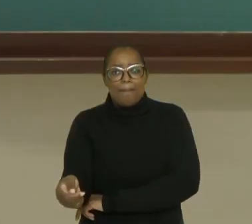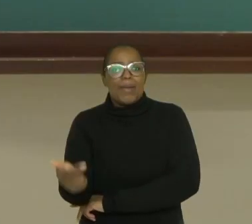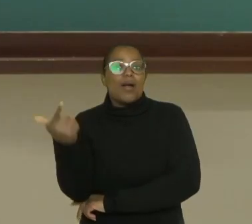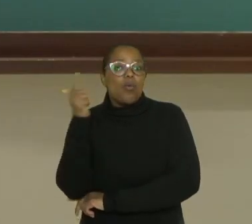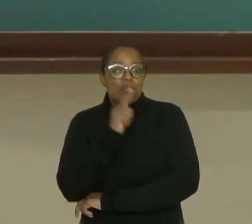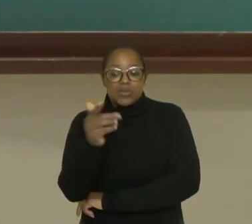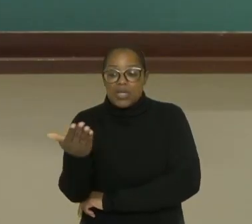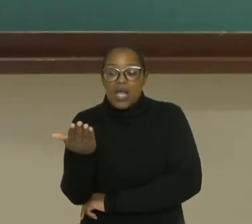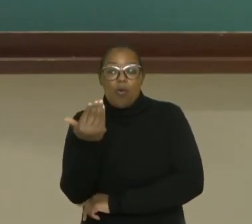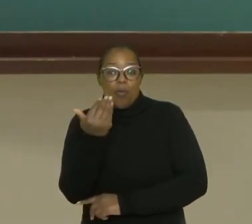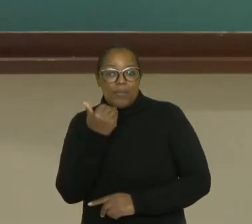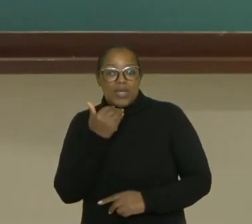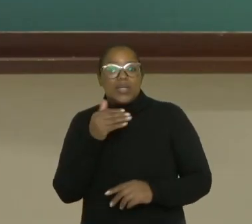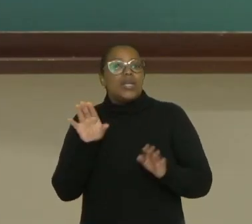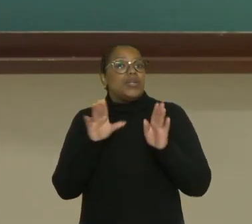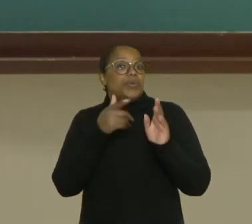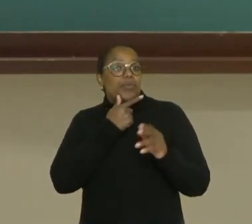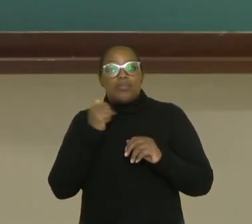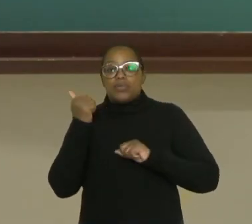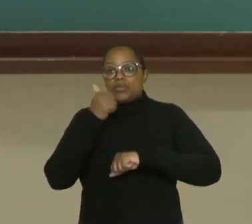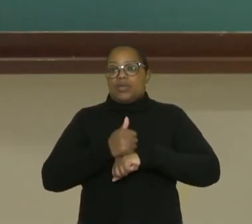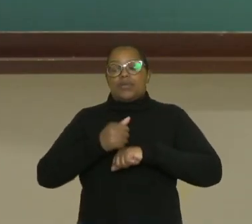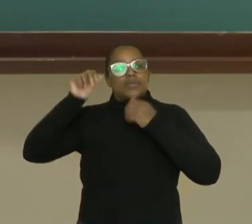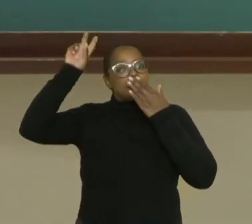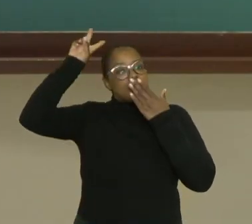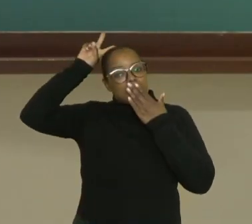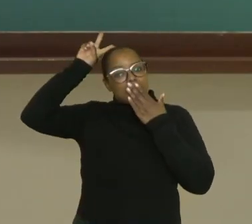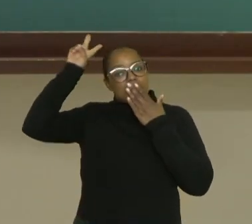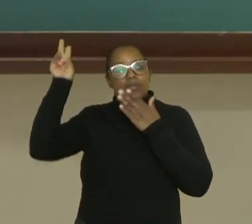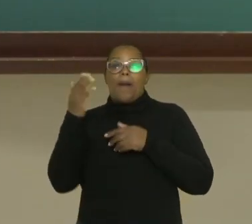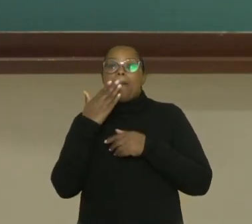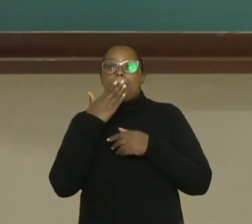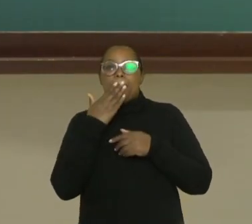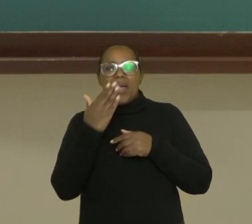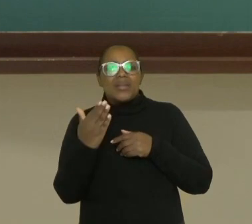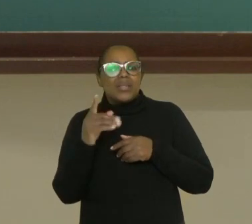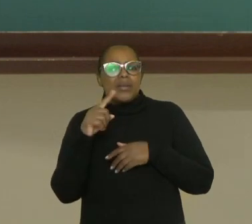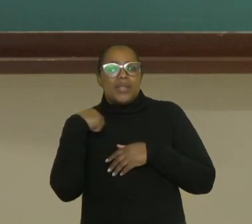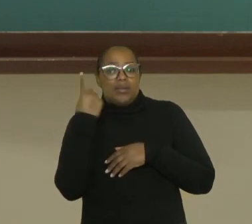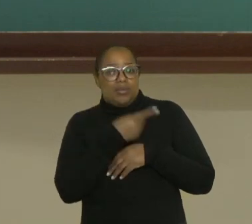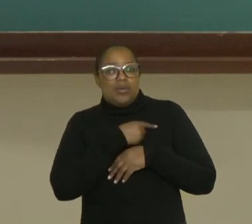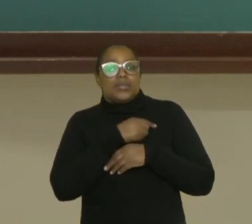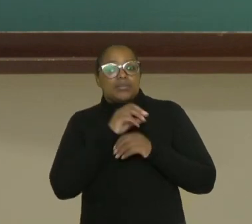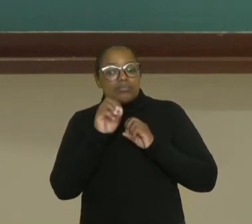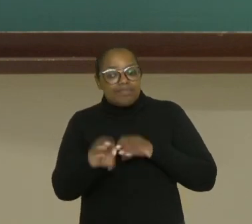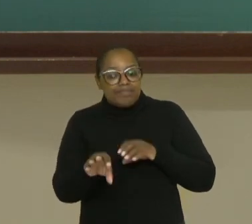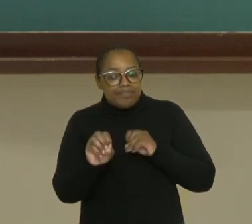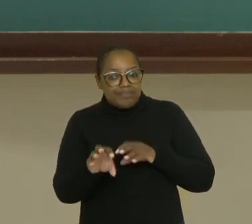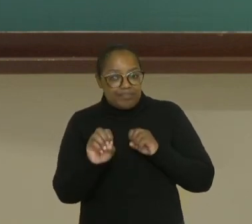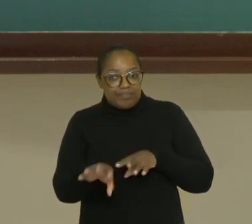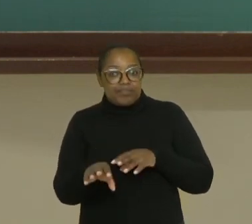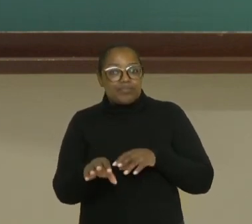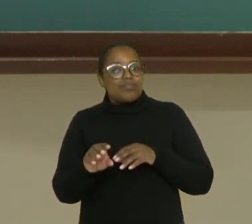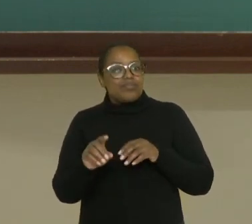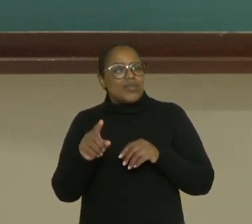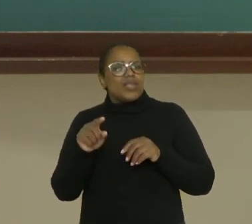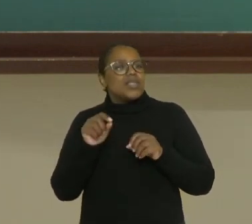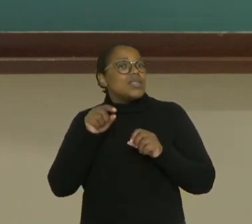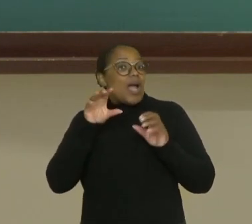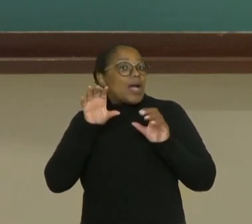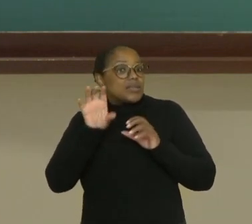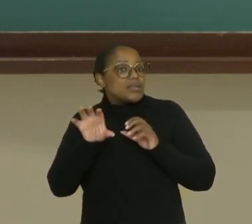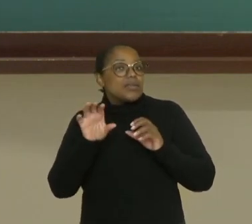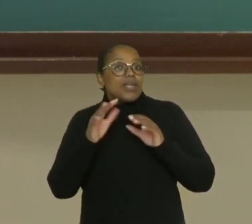Seattle pede, assim como muitos outros chefes indígenas, que nós ensinemos isso para vocês nas nossas